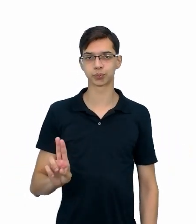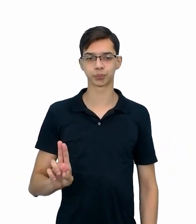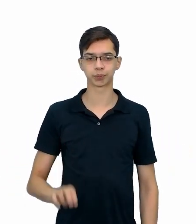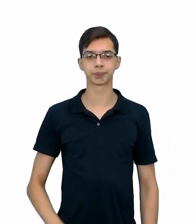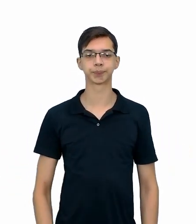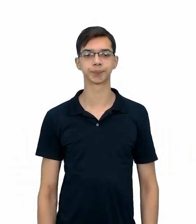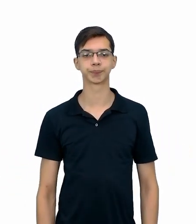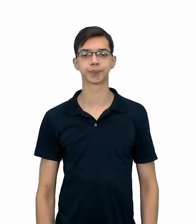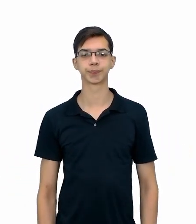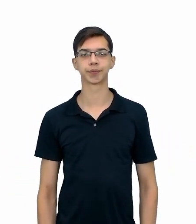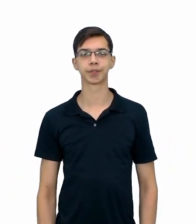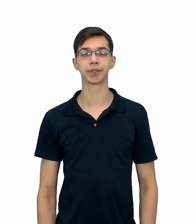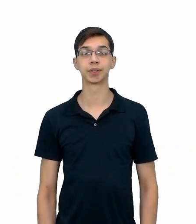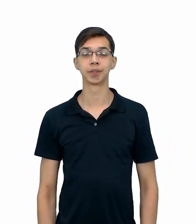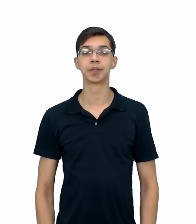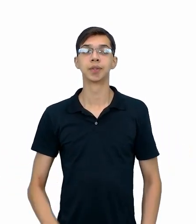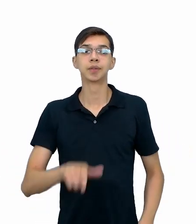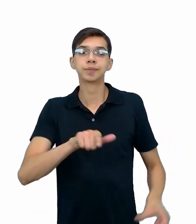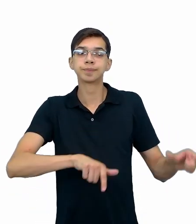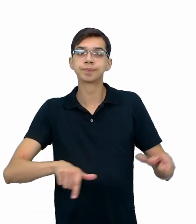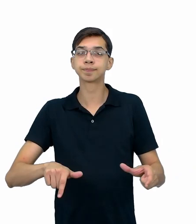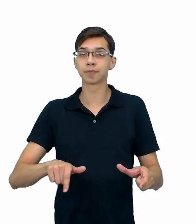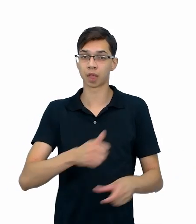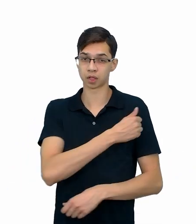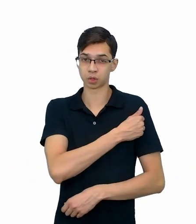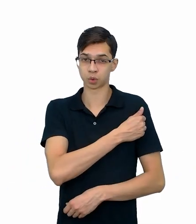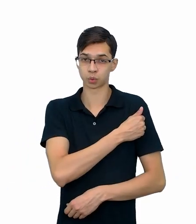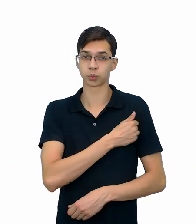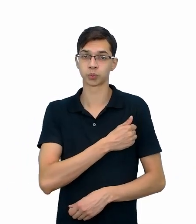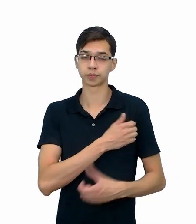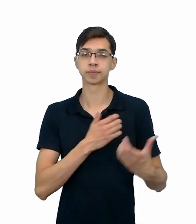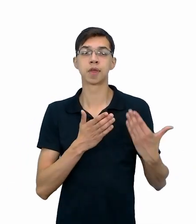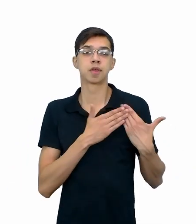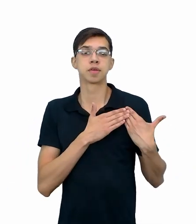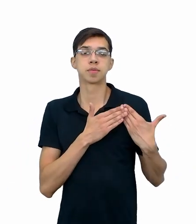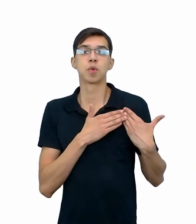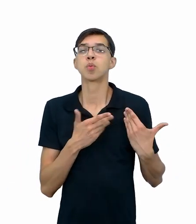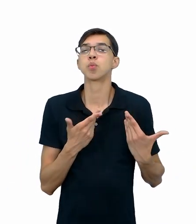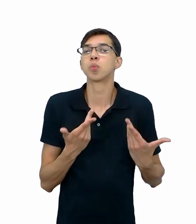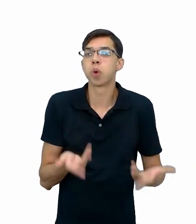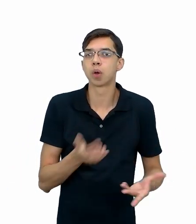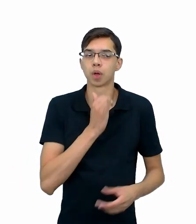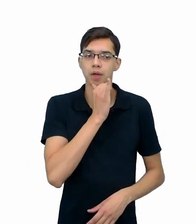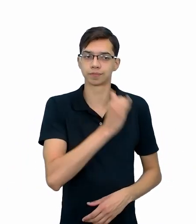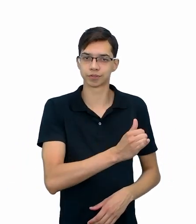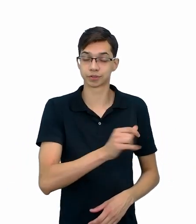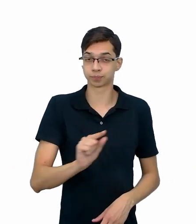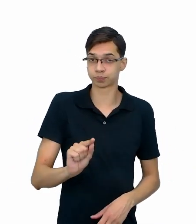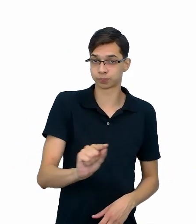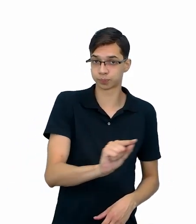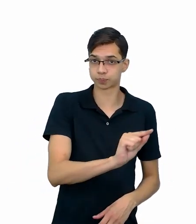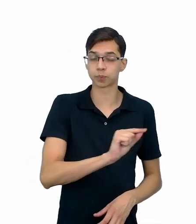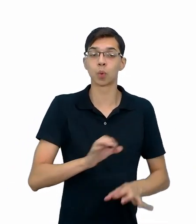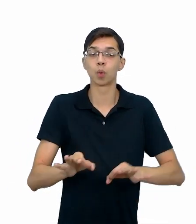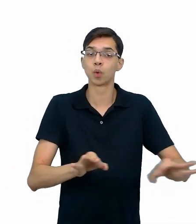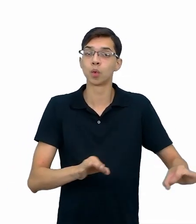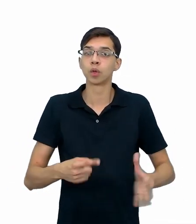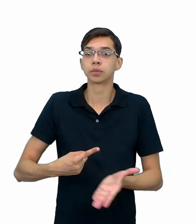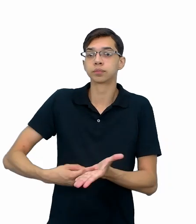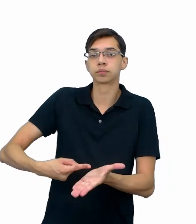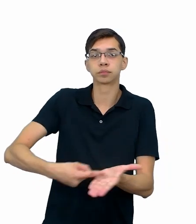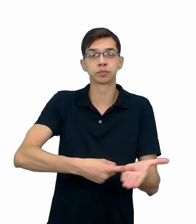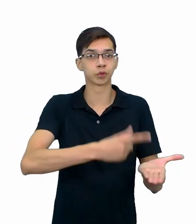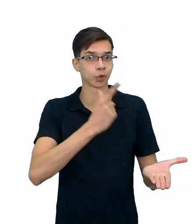papéis de cada estudante no grupo é importante também, para que eles possam se organizar, né, para o desenvolvimento da atividade.